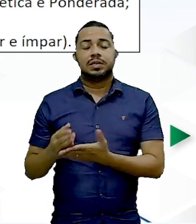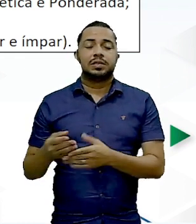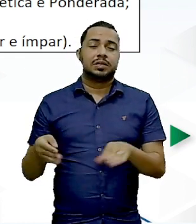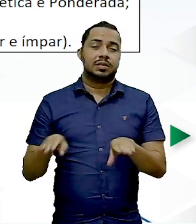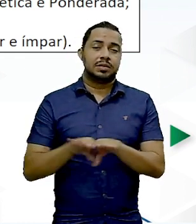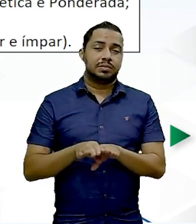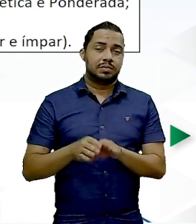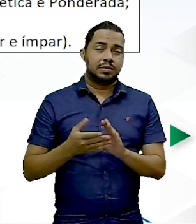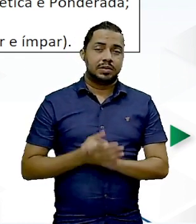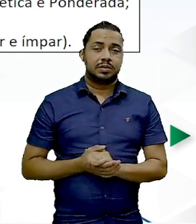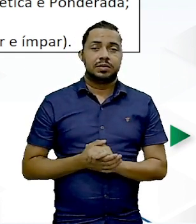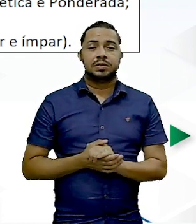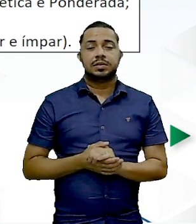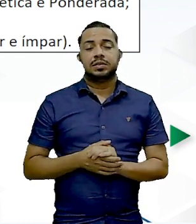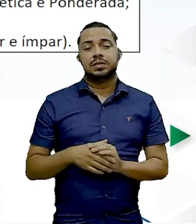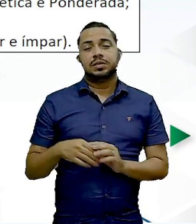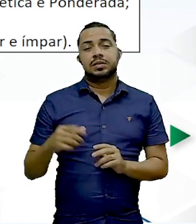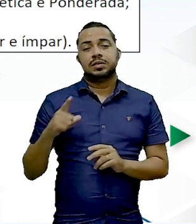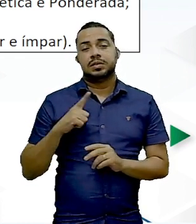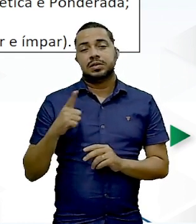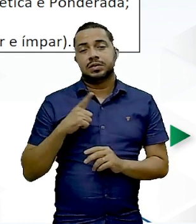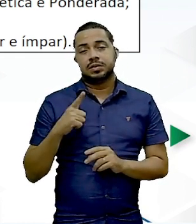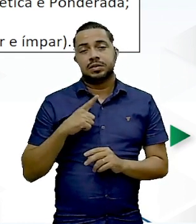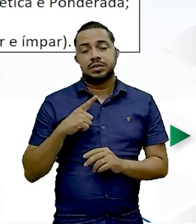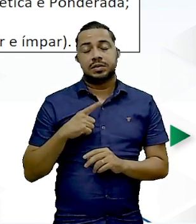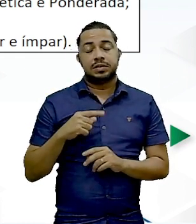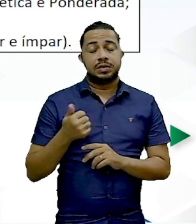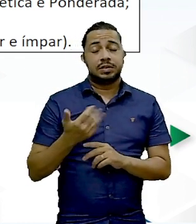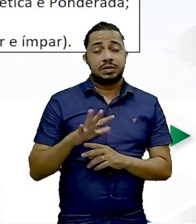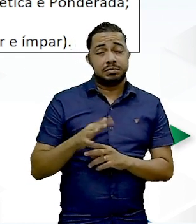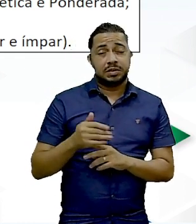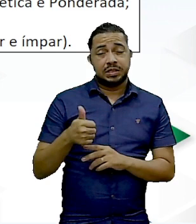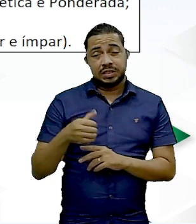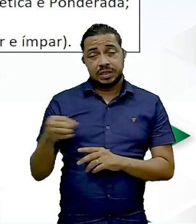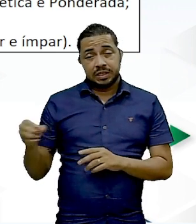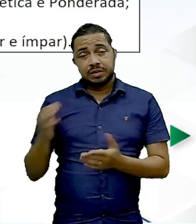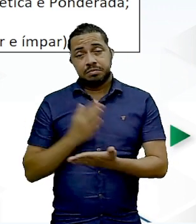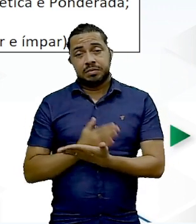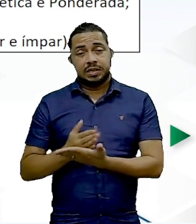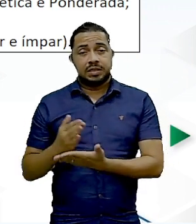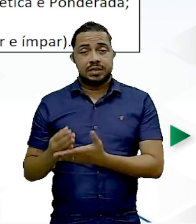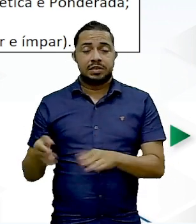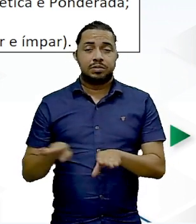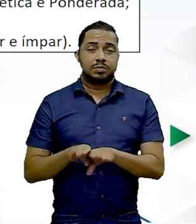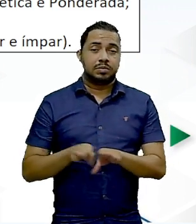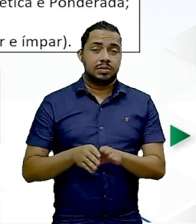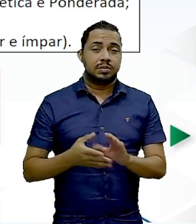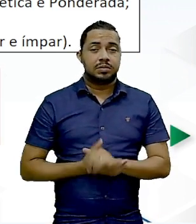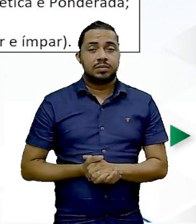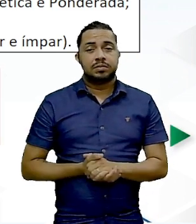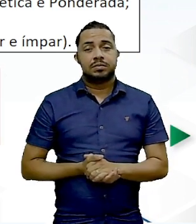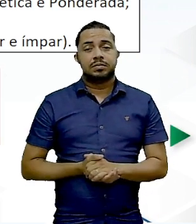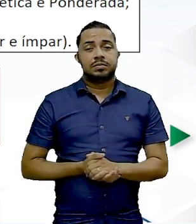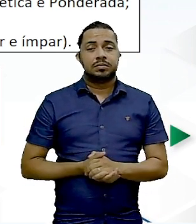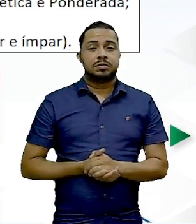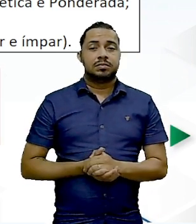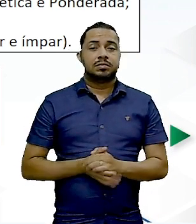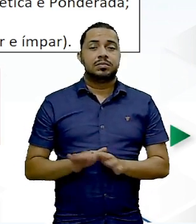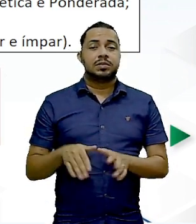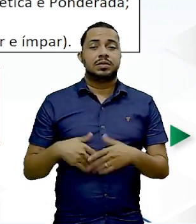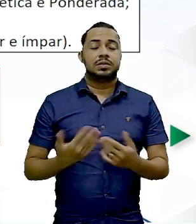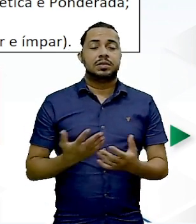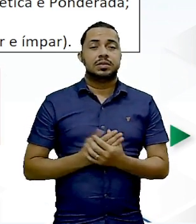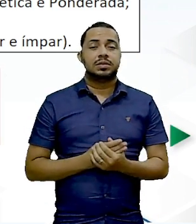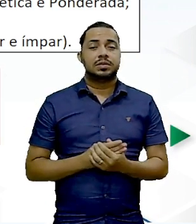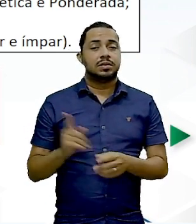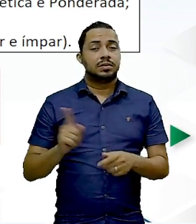nós chamamos de decil, e dividida em 100 partes iguais, que nós chamamos de centil, tá bom? Tá aí, ó.